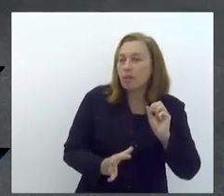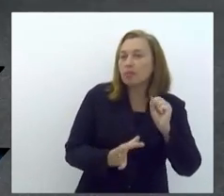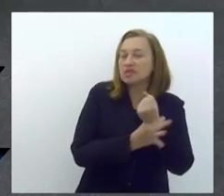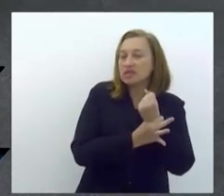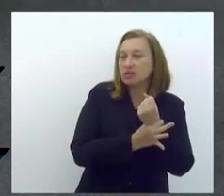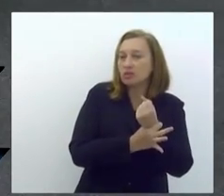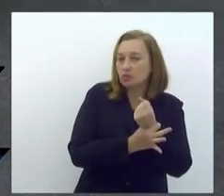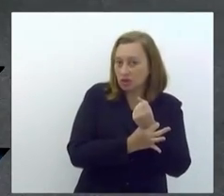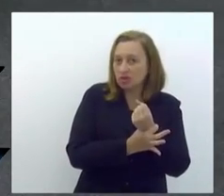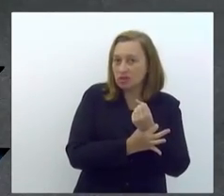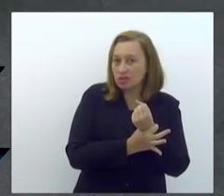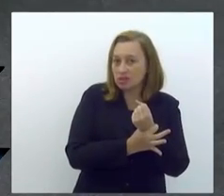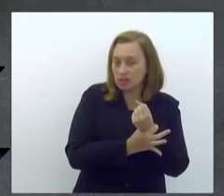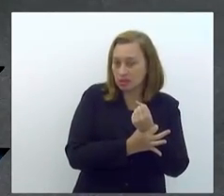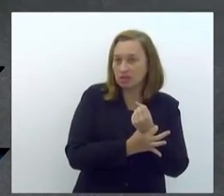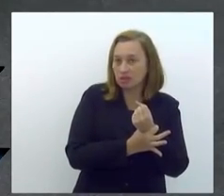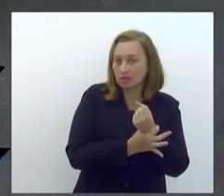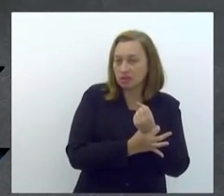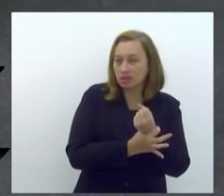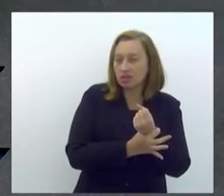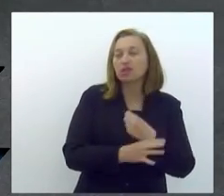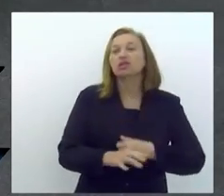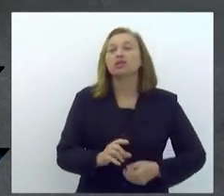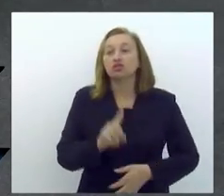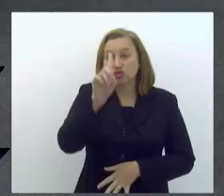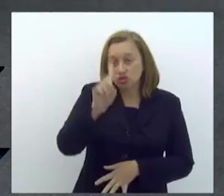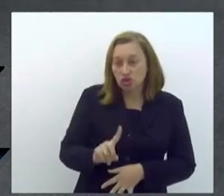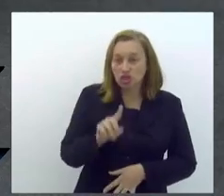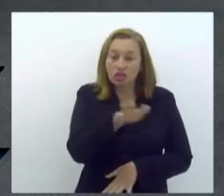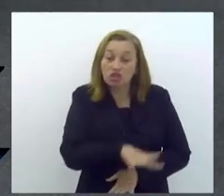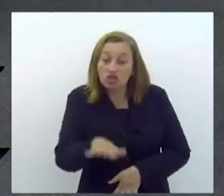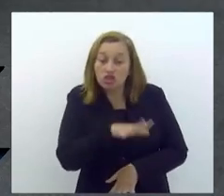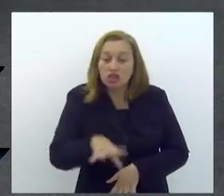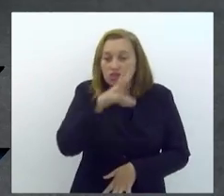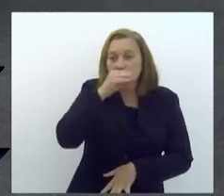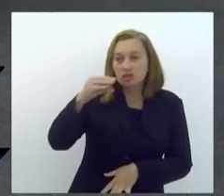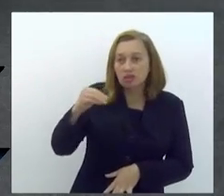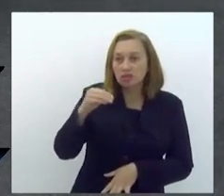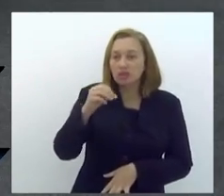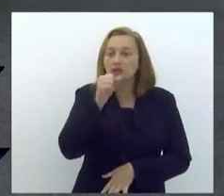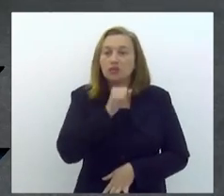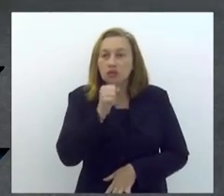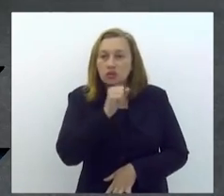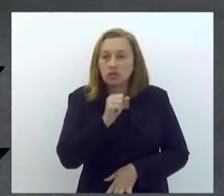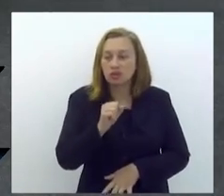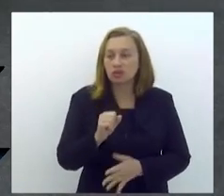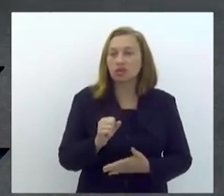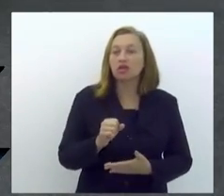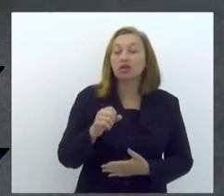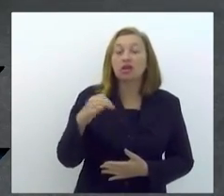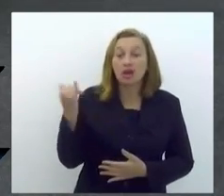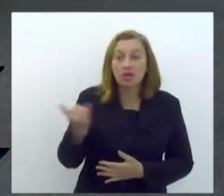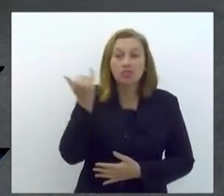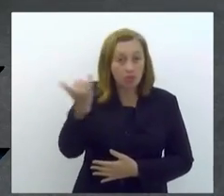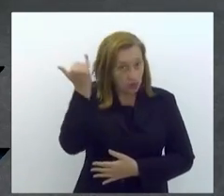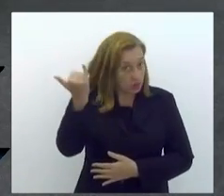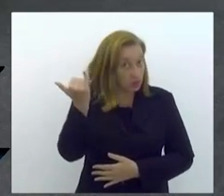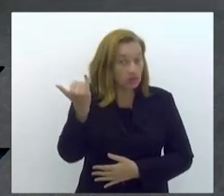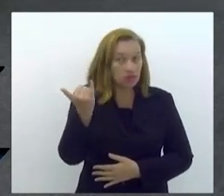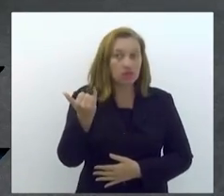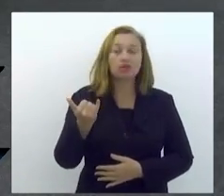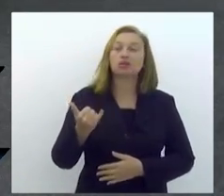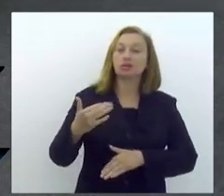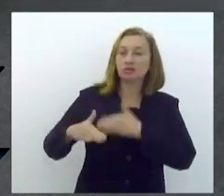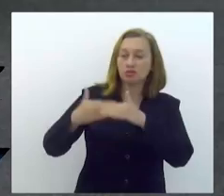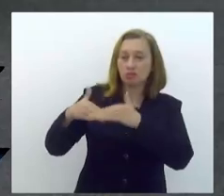defesa e de fundo as garantias das crianças e dos adolescentes é extremamente meritória e Deva